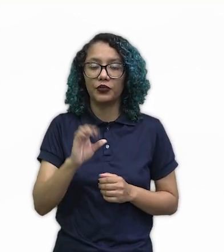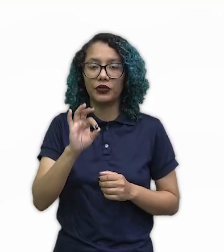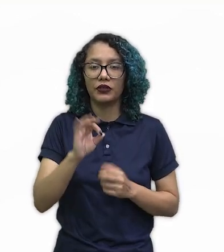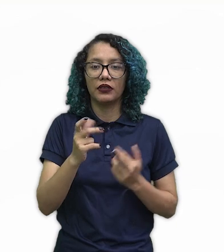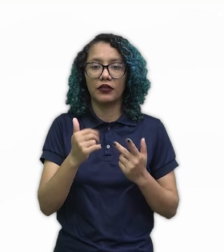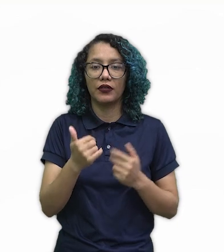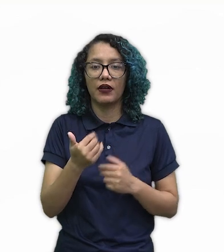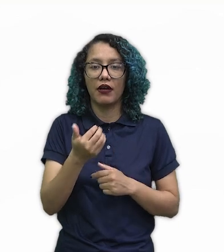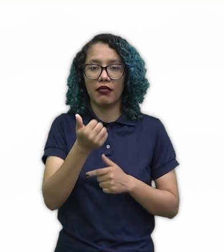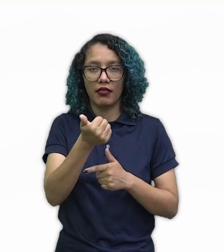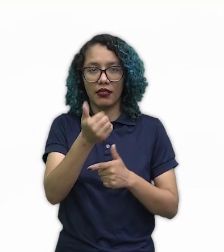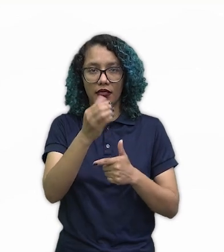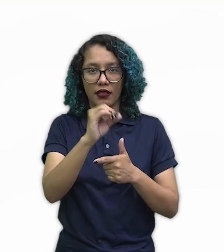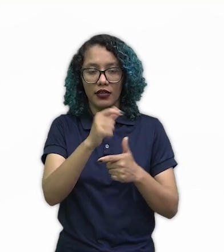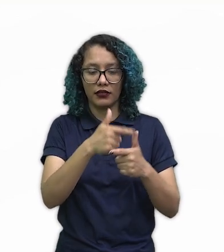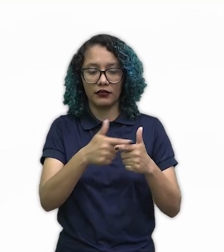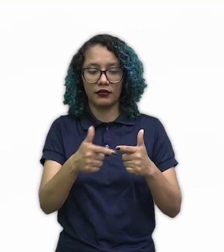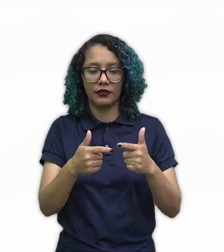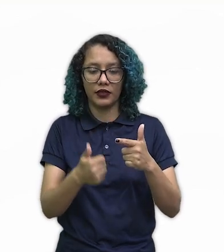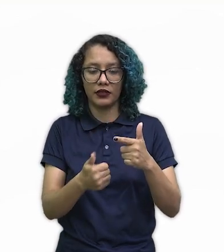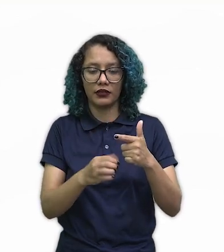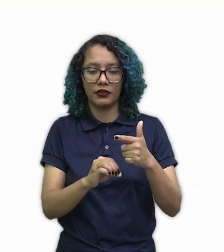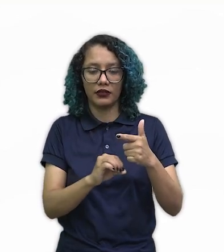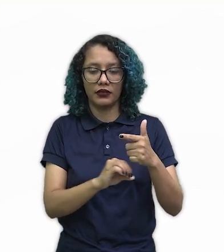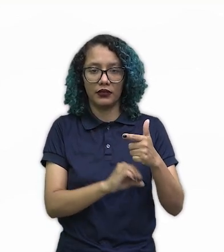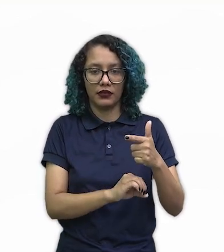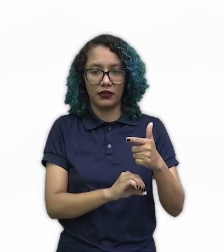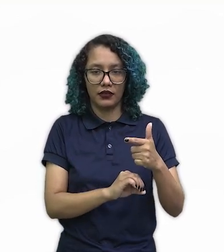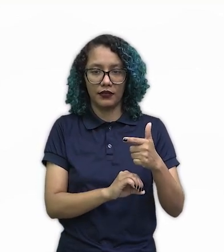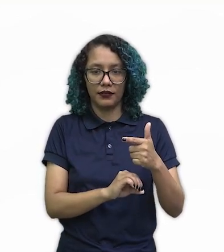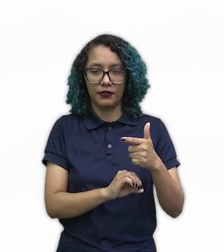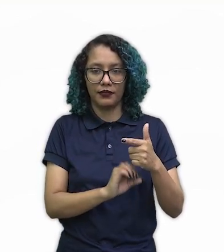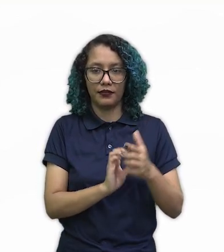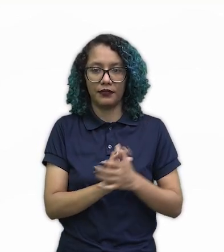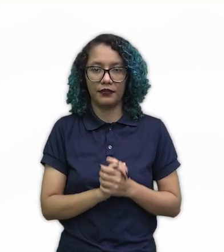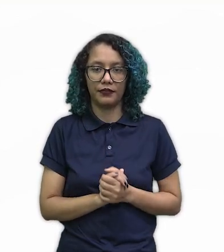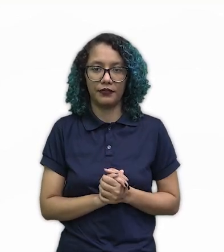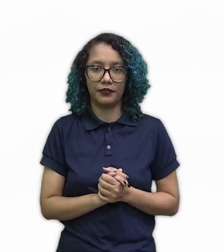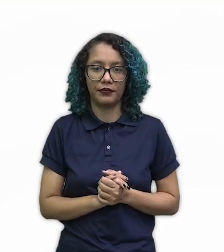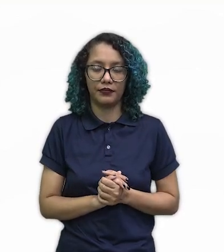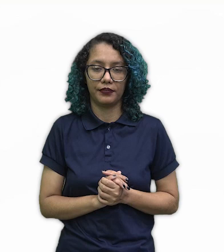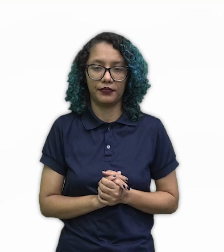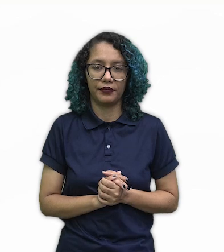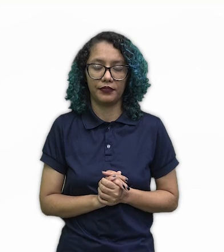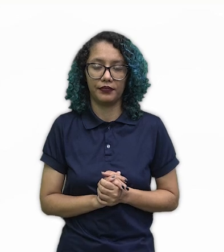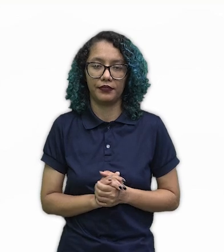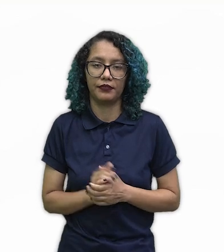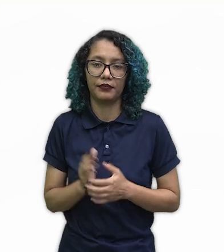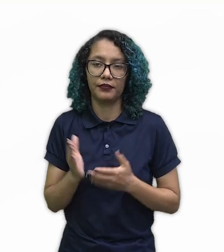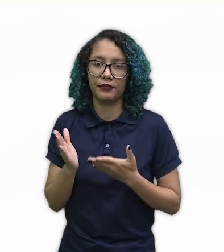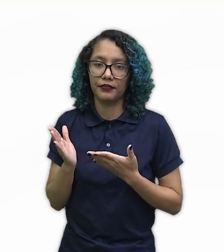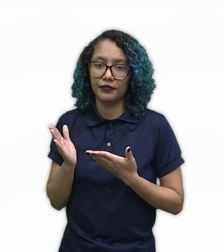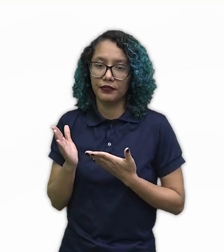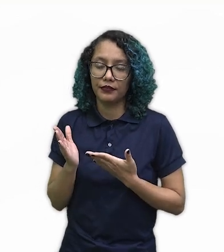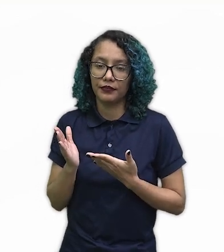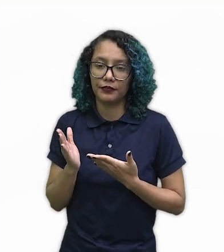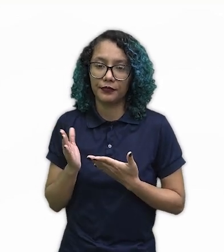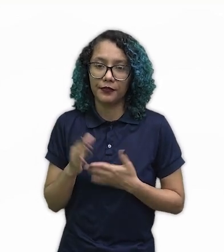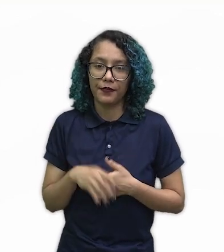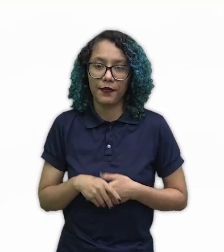que 10 sobre 100. Opa, tá meio estranho esse 10 aqui de cima, né? é a mesma coisa que